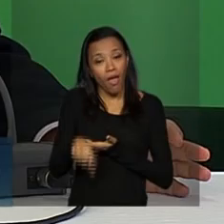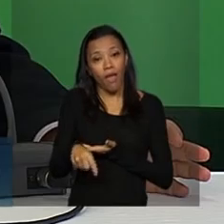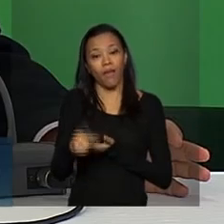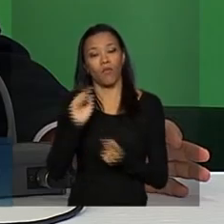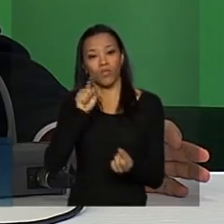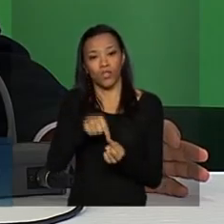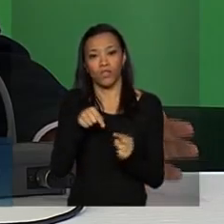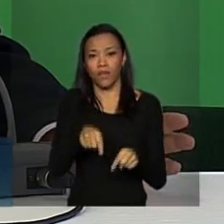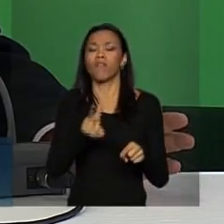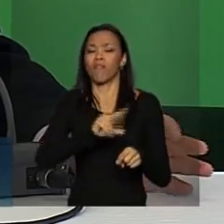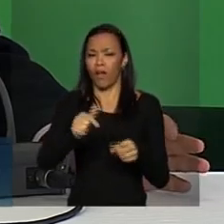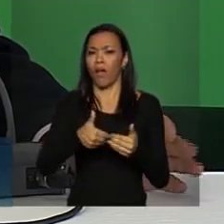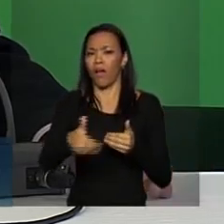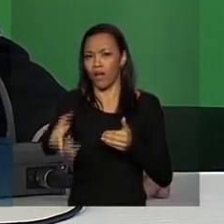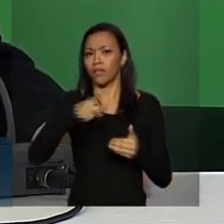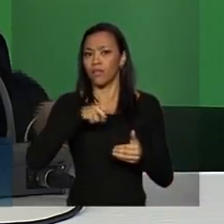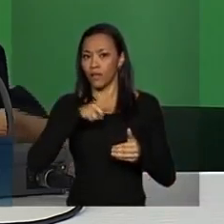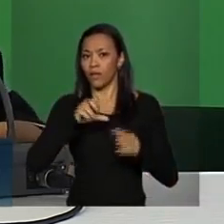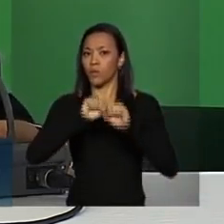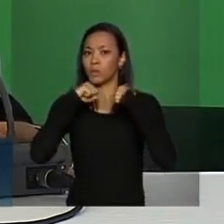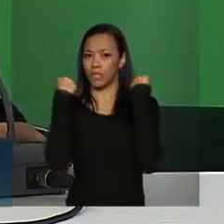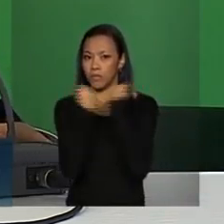vai haver o seminário empresarial lá.